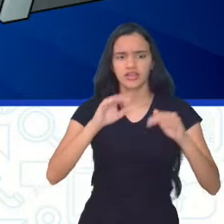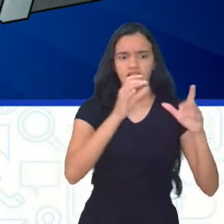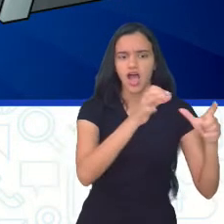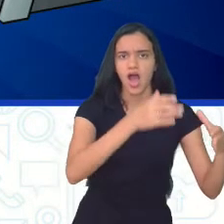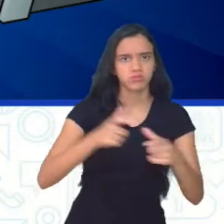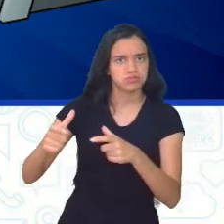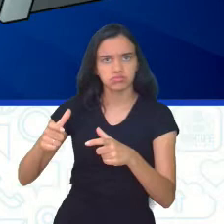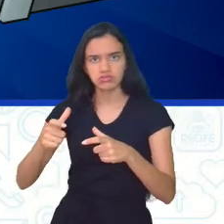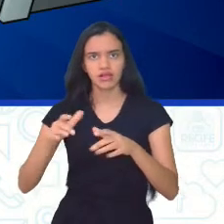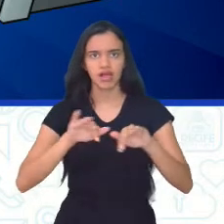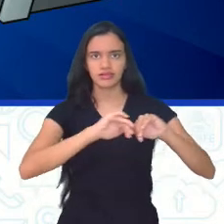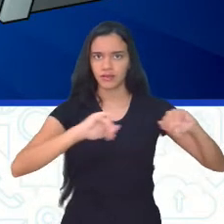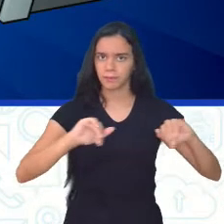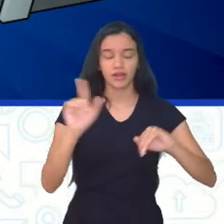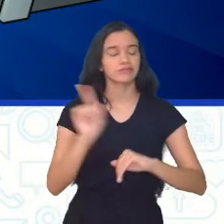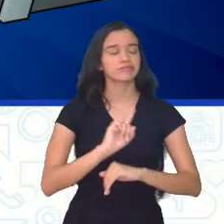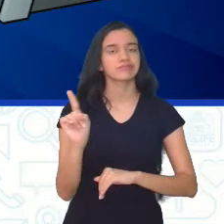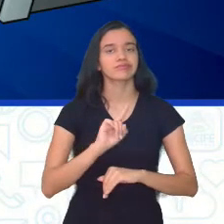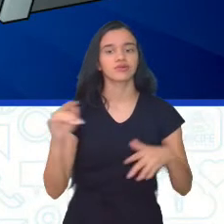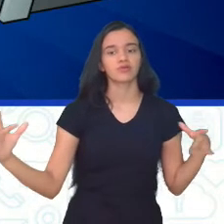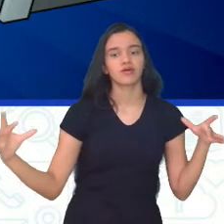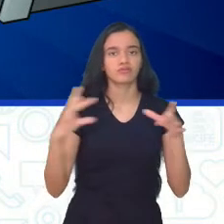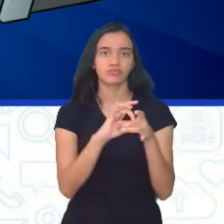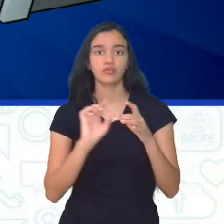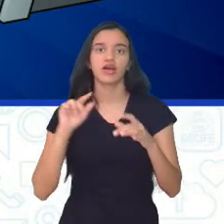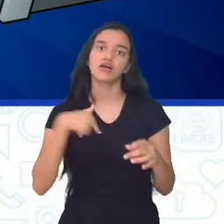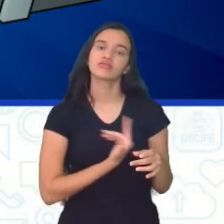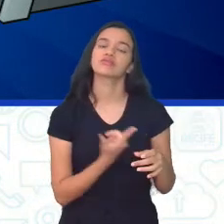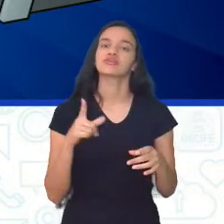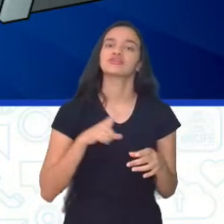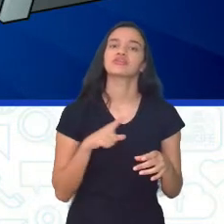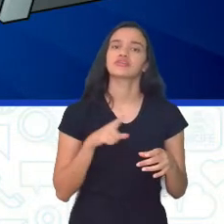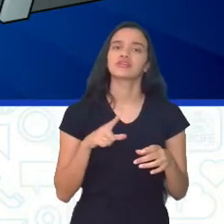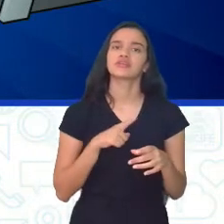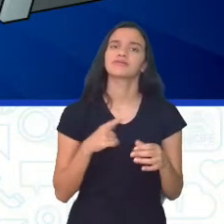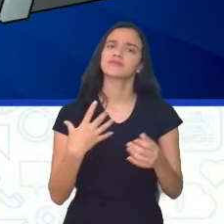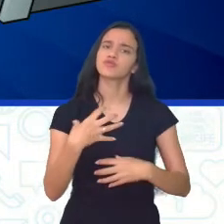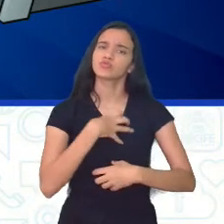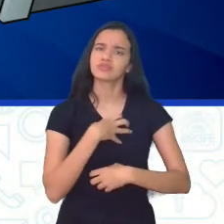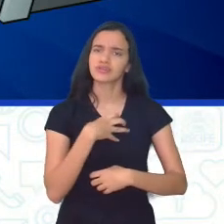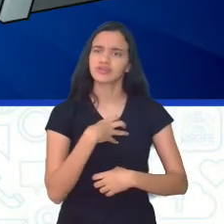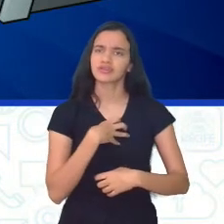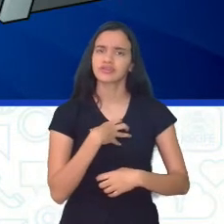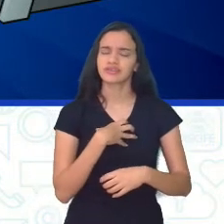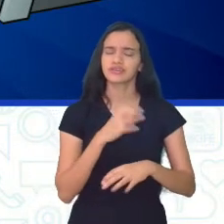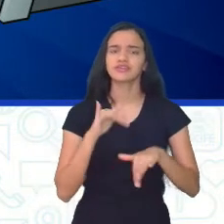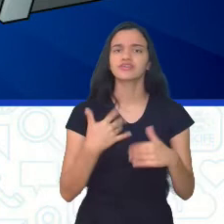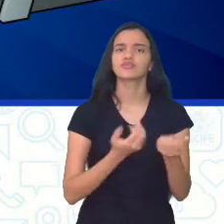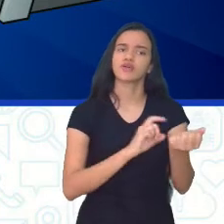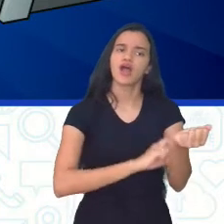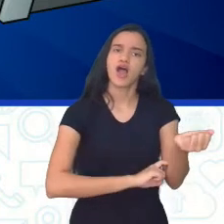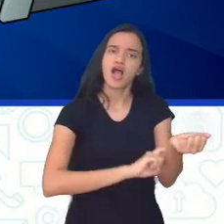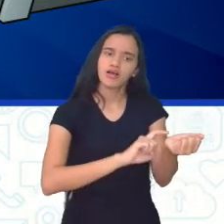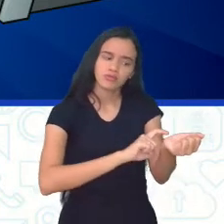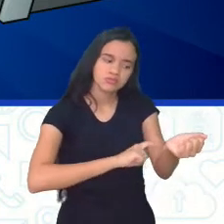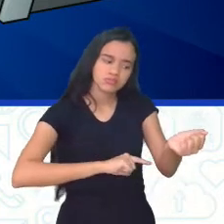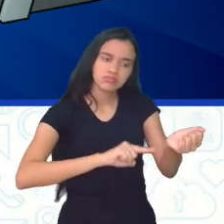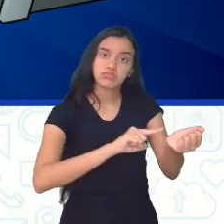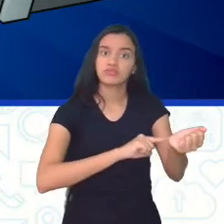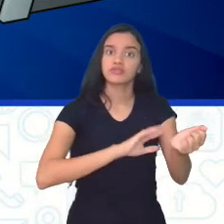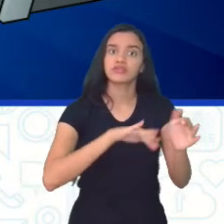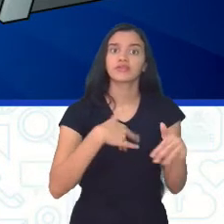separadinho na hora do funcionamento. Então, aí nós temos os nervos sensitivos, os nervos motores e os nervos